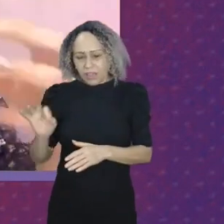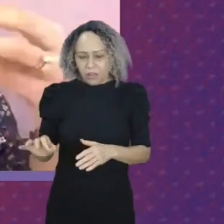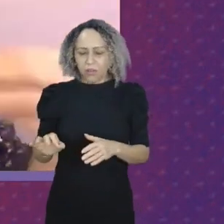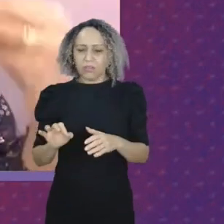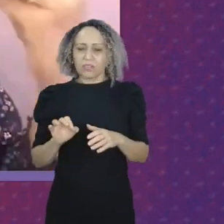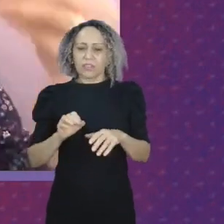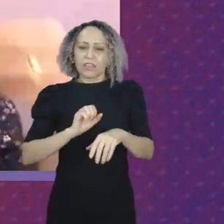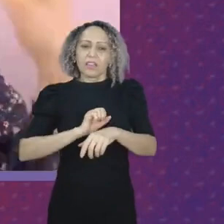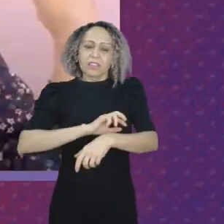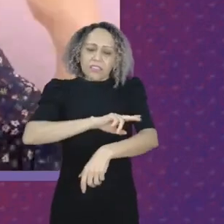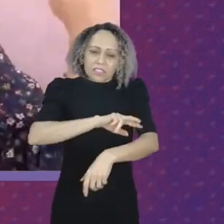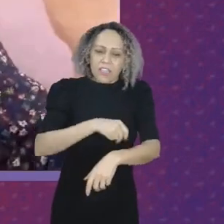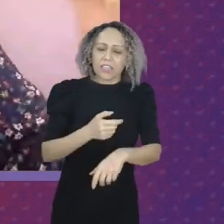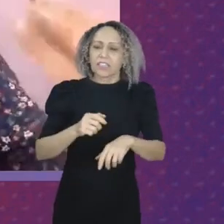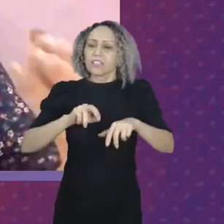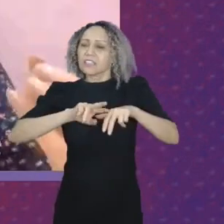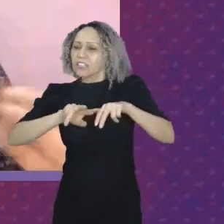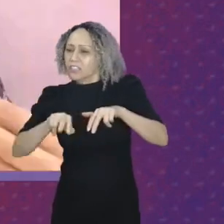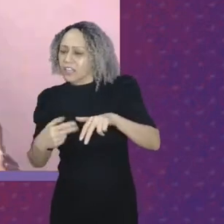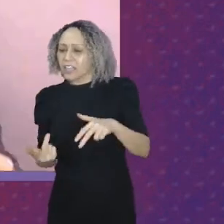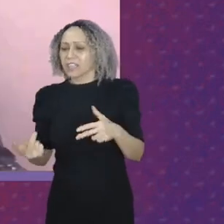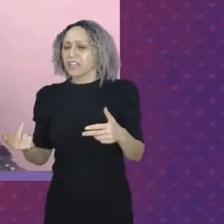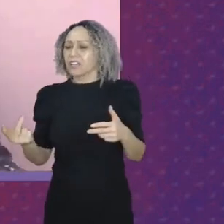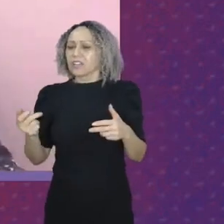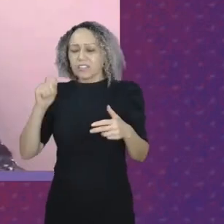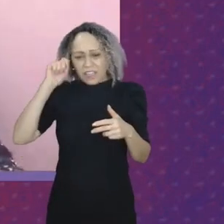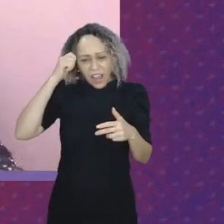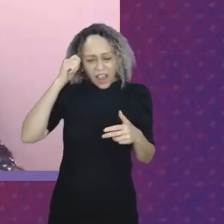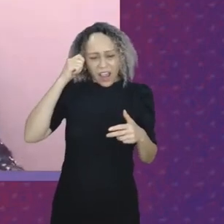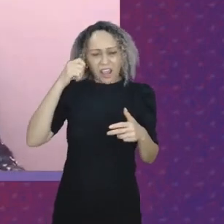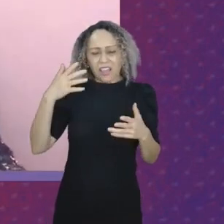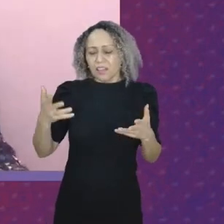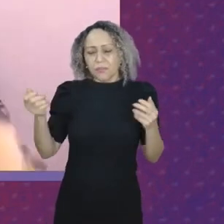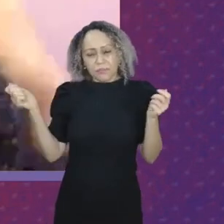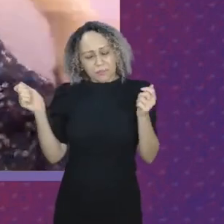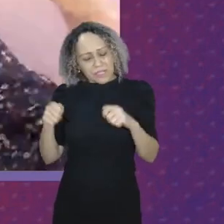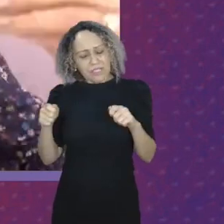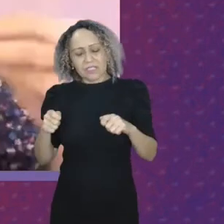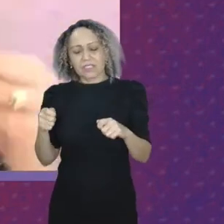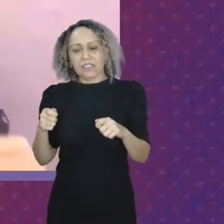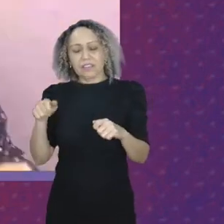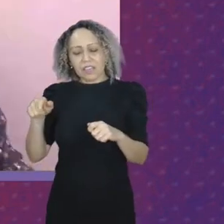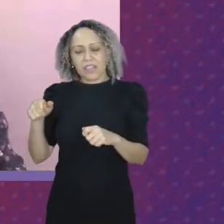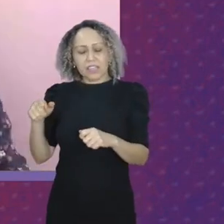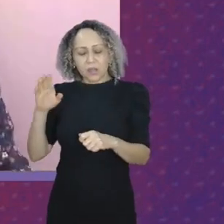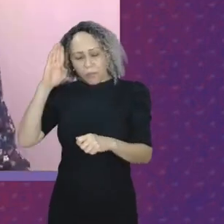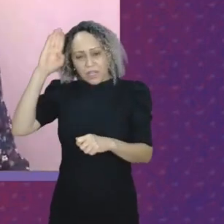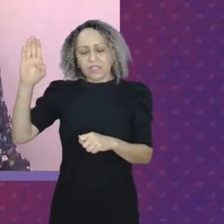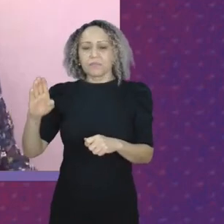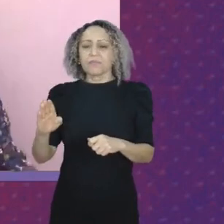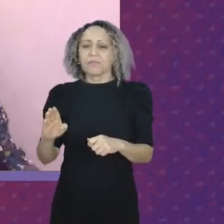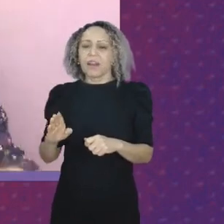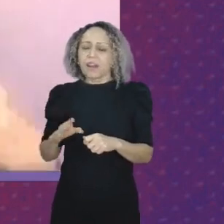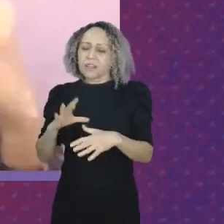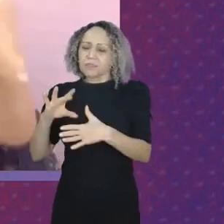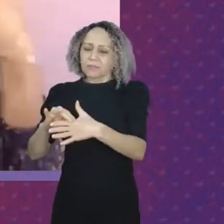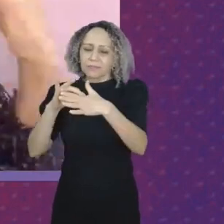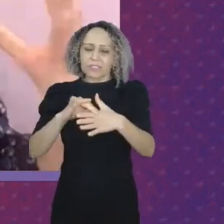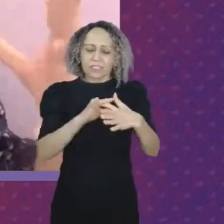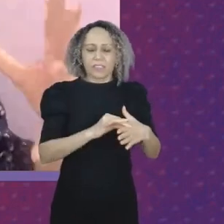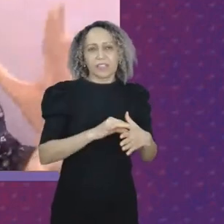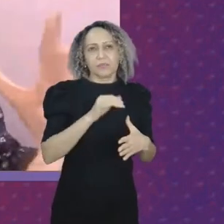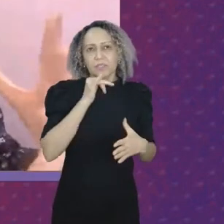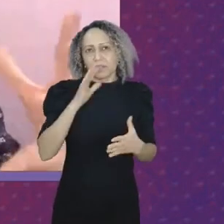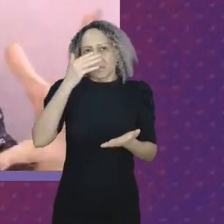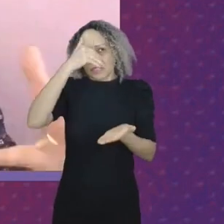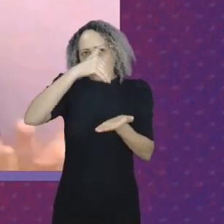raciais, elas são fundamentais para a construção dessas lideranças, porque estar num diretório partidário, estar numa secretaria,